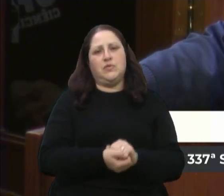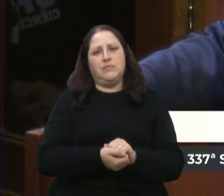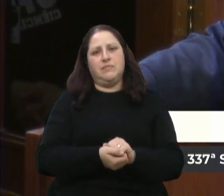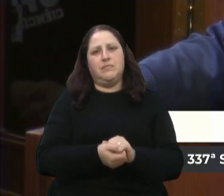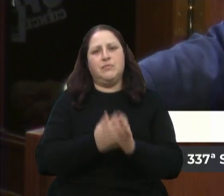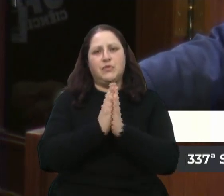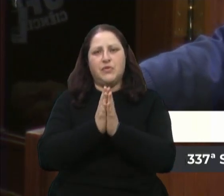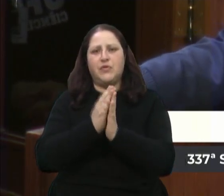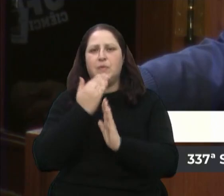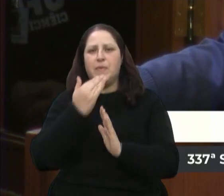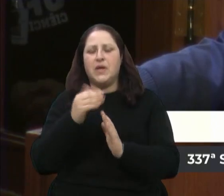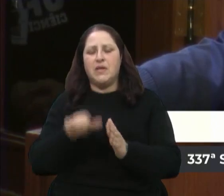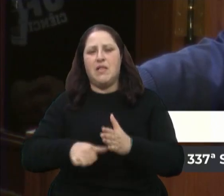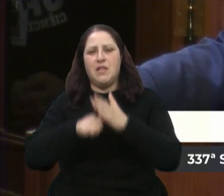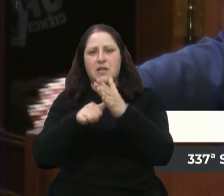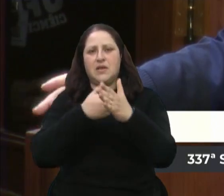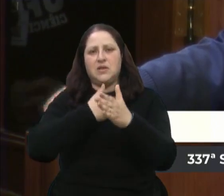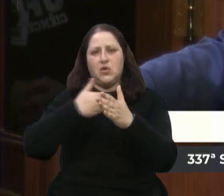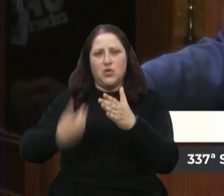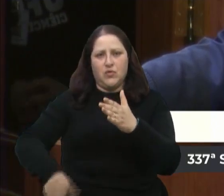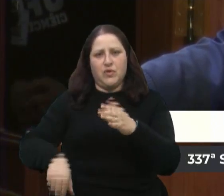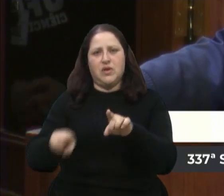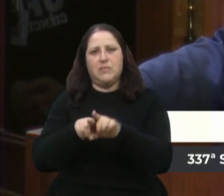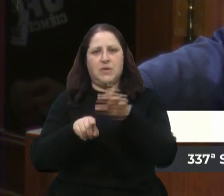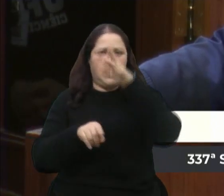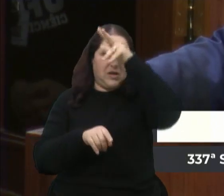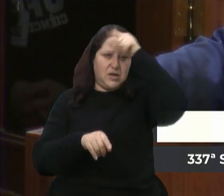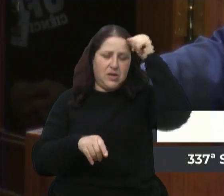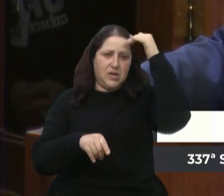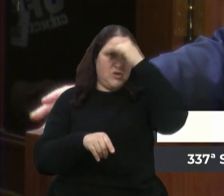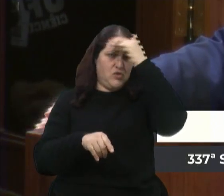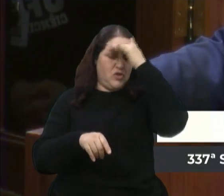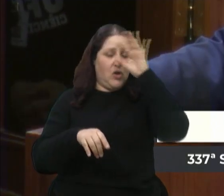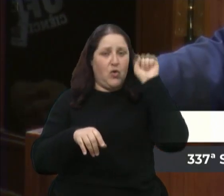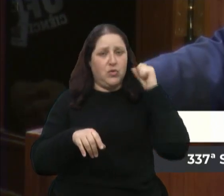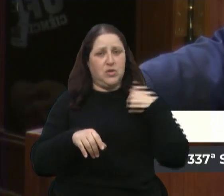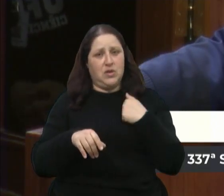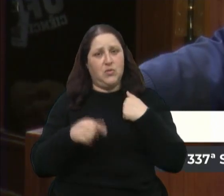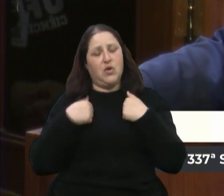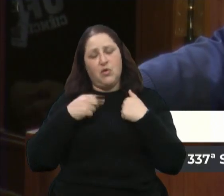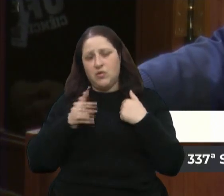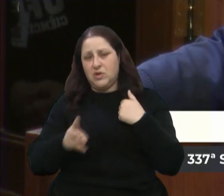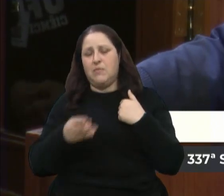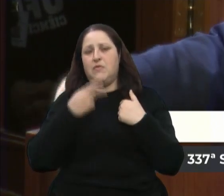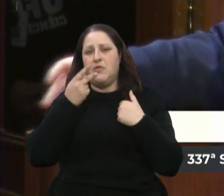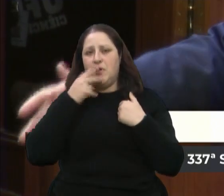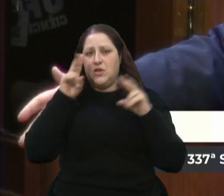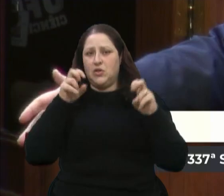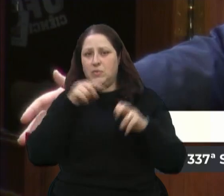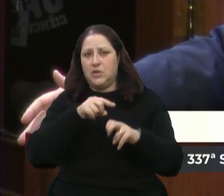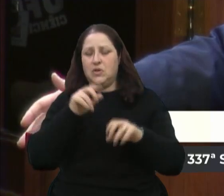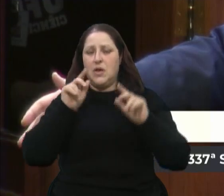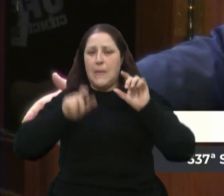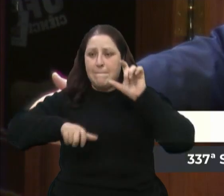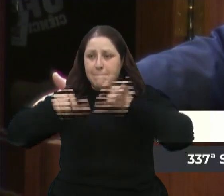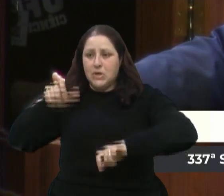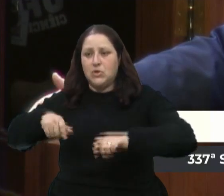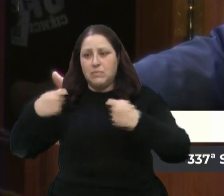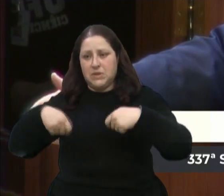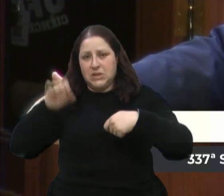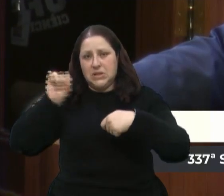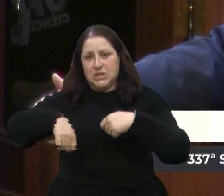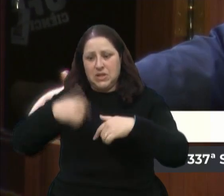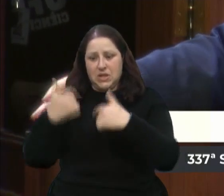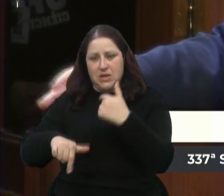ouça, porque eu vou pegar no pé desse assunto aí. Não dá mais para continuar. Eles precisam trabalhar,